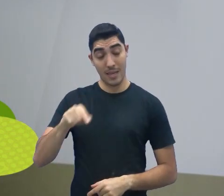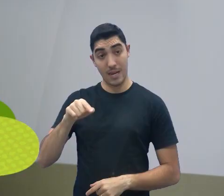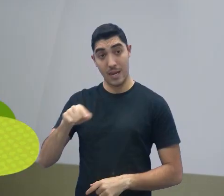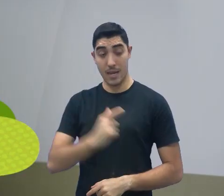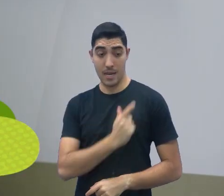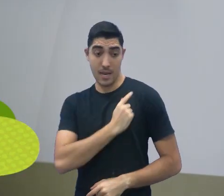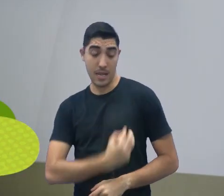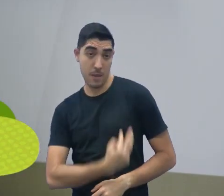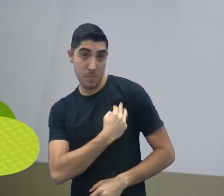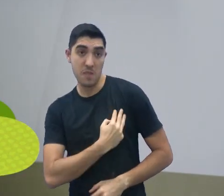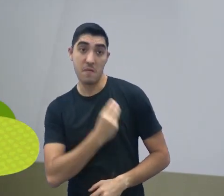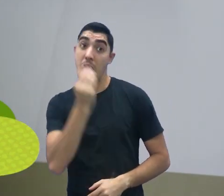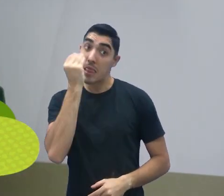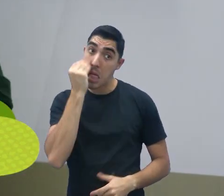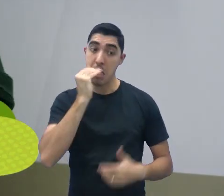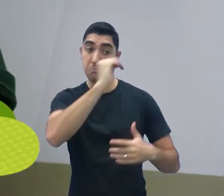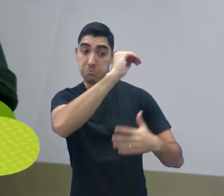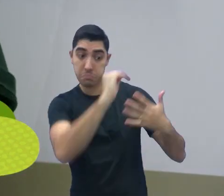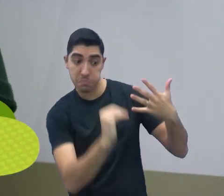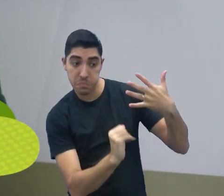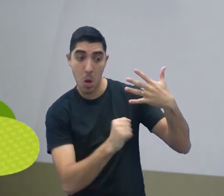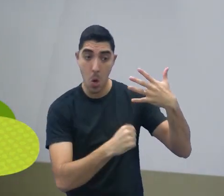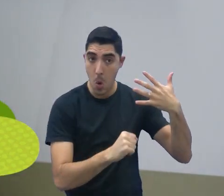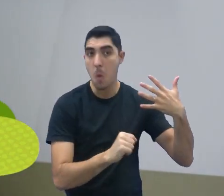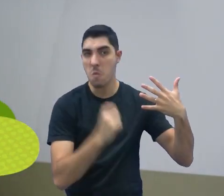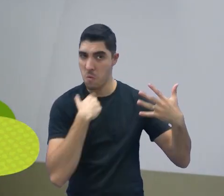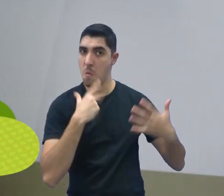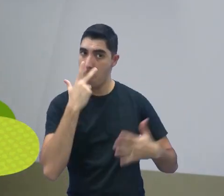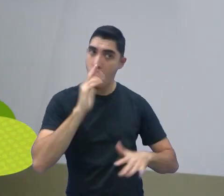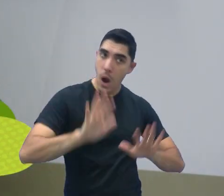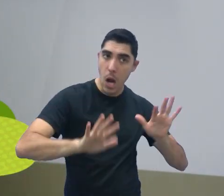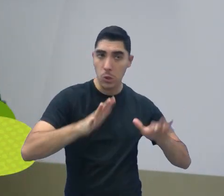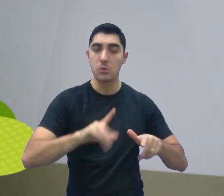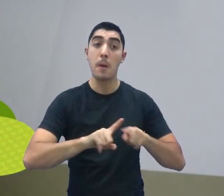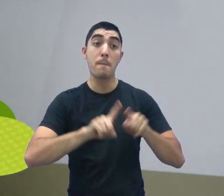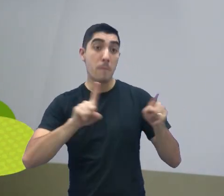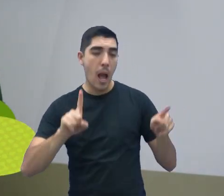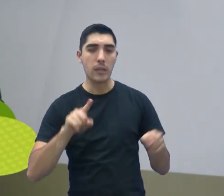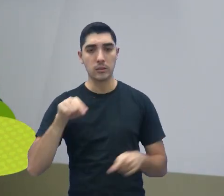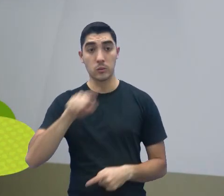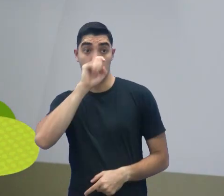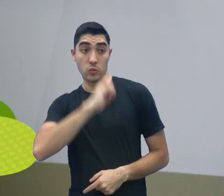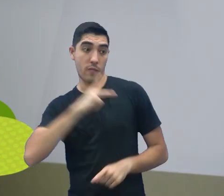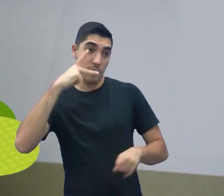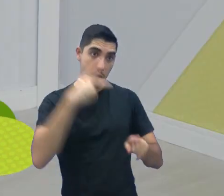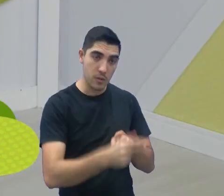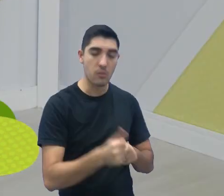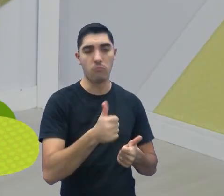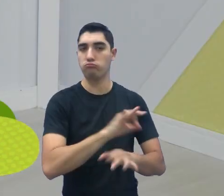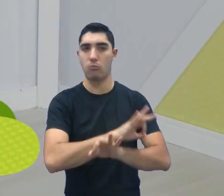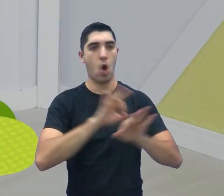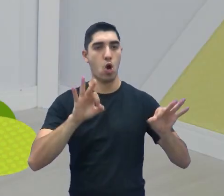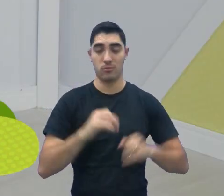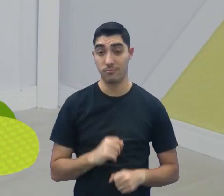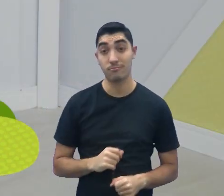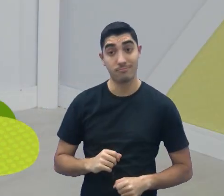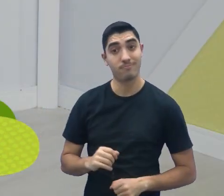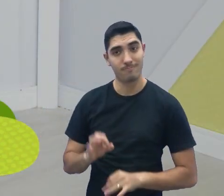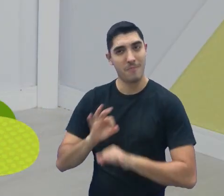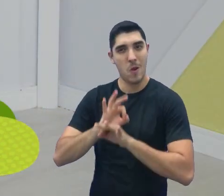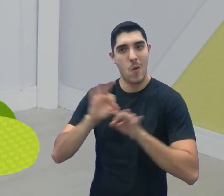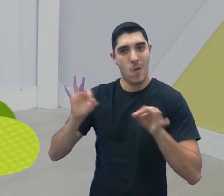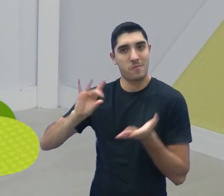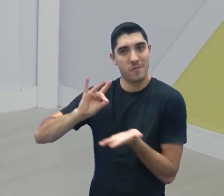por G8 também, mas realmente o resultado, a vitória era o que mais importava e ele veio. E ela veio. Matheus, coloca pra gente os